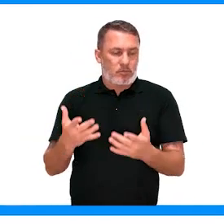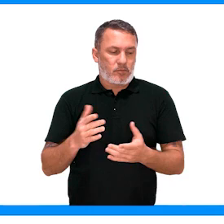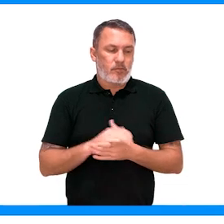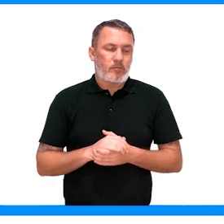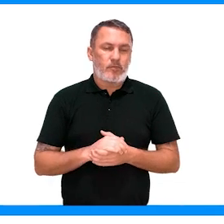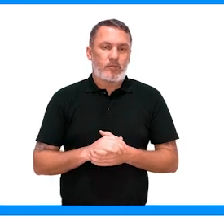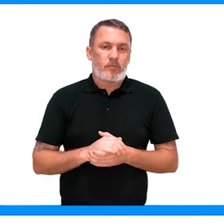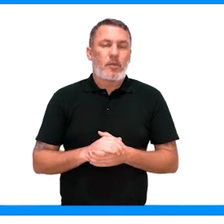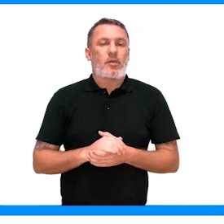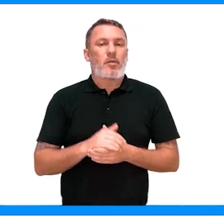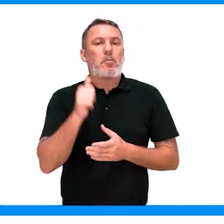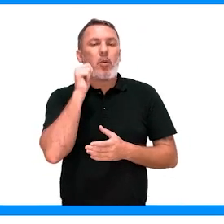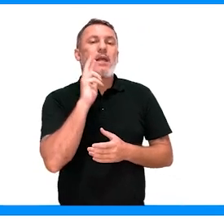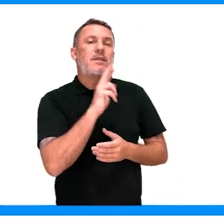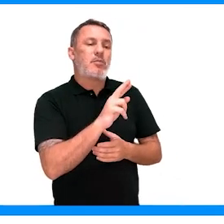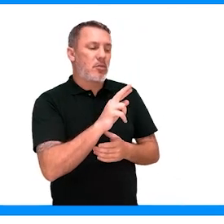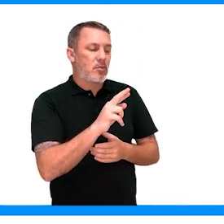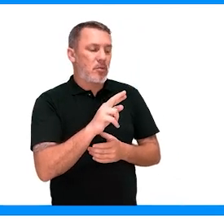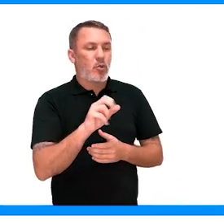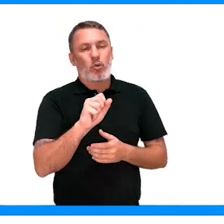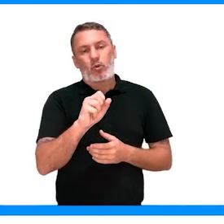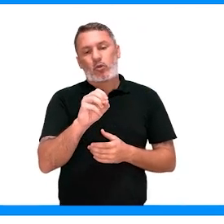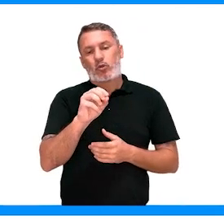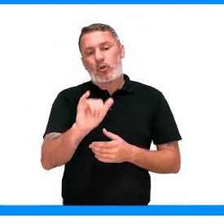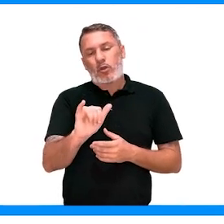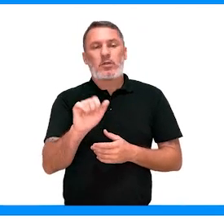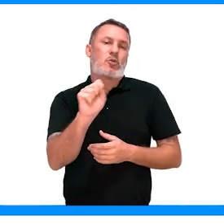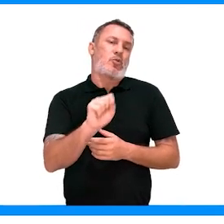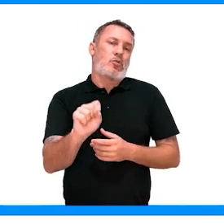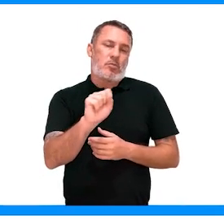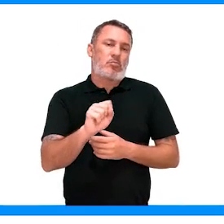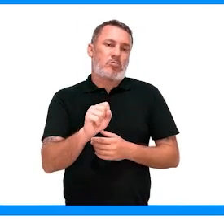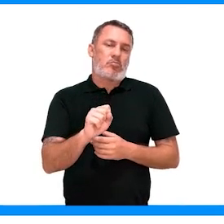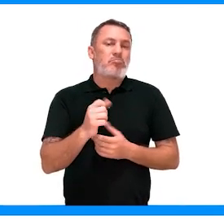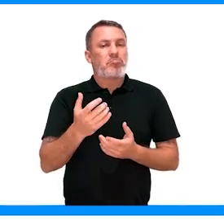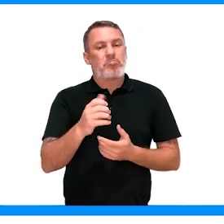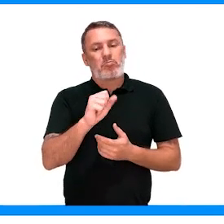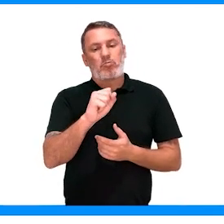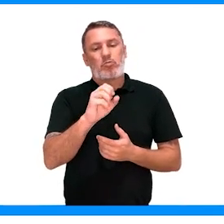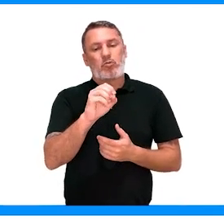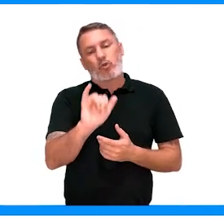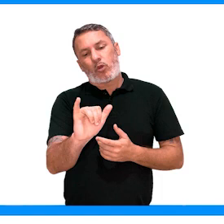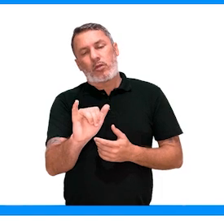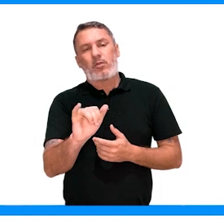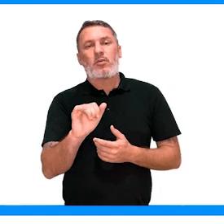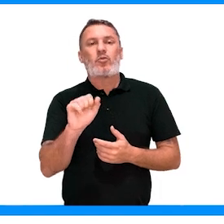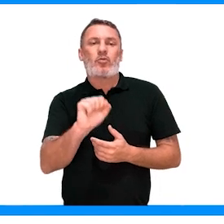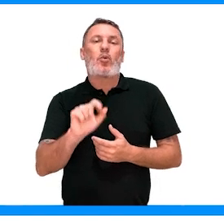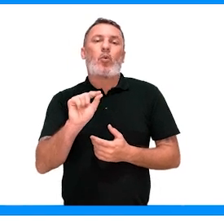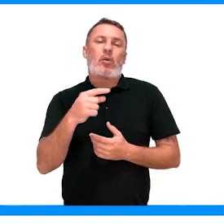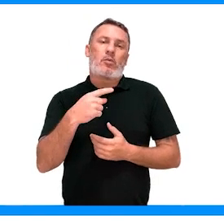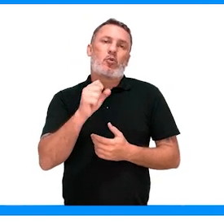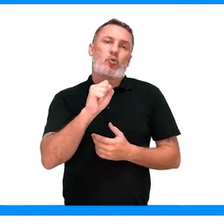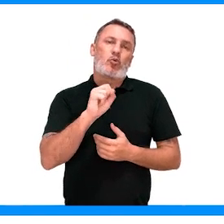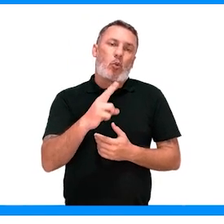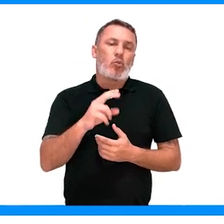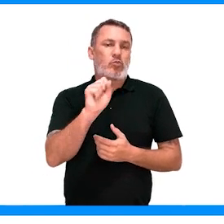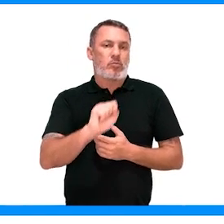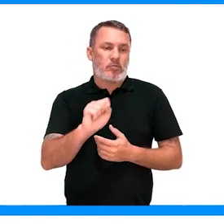falando. E aí ela responde, sou solteira. Qual é teu estado civil? Ela responde, sou